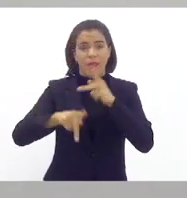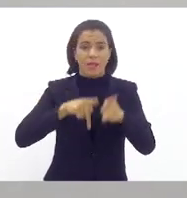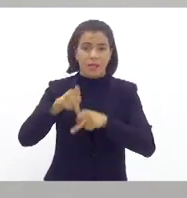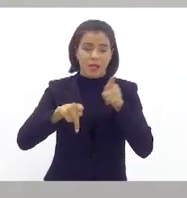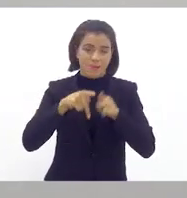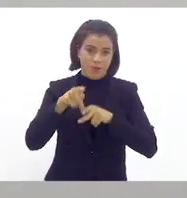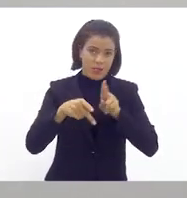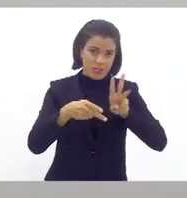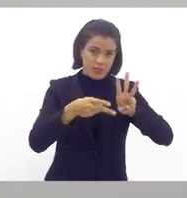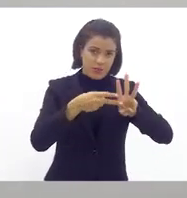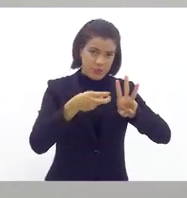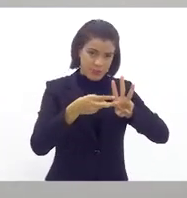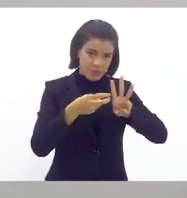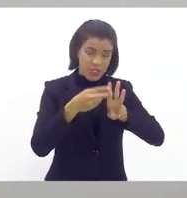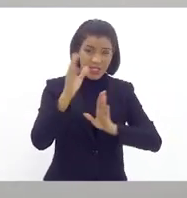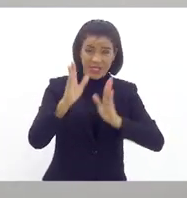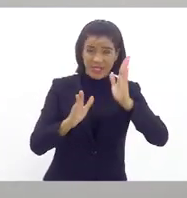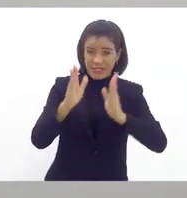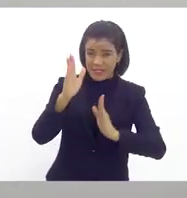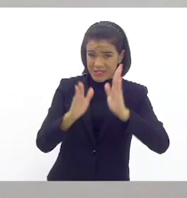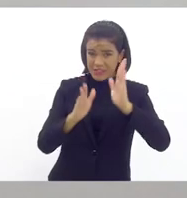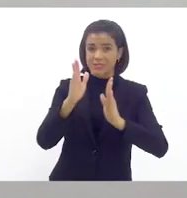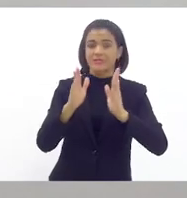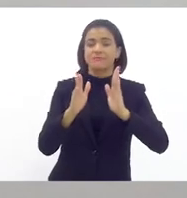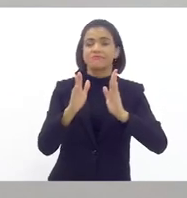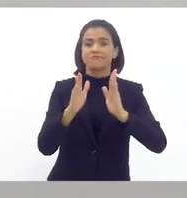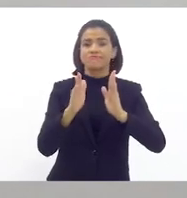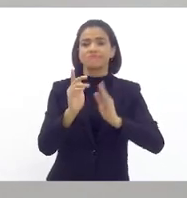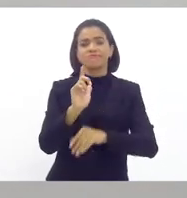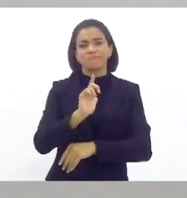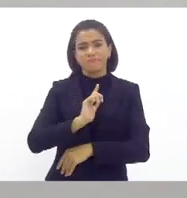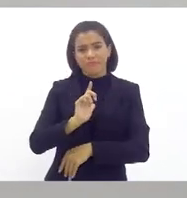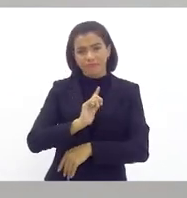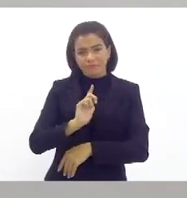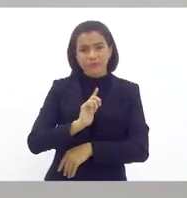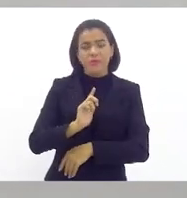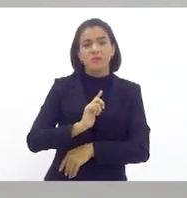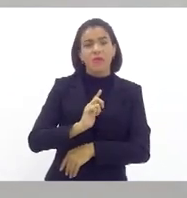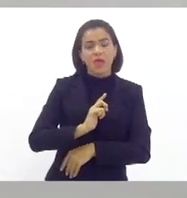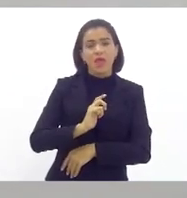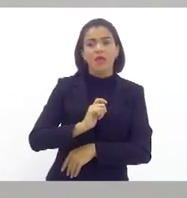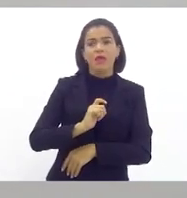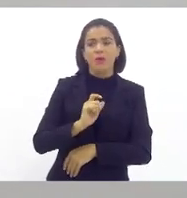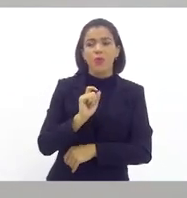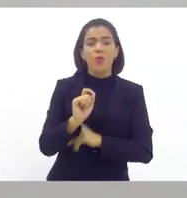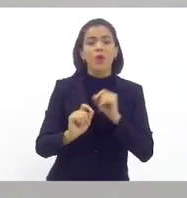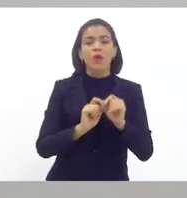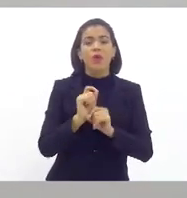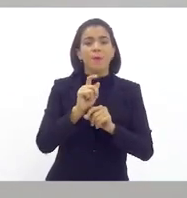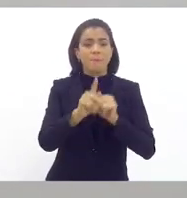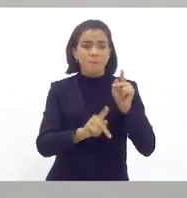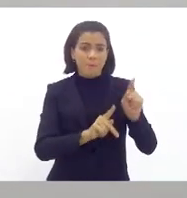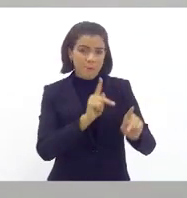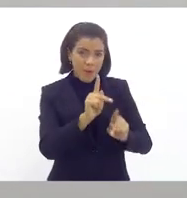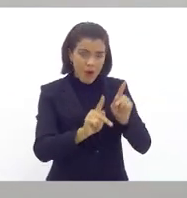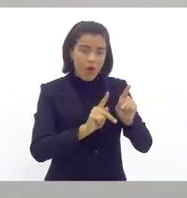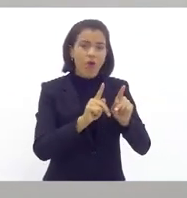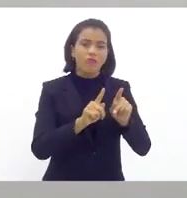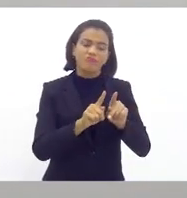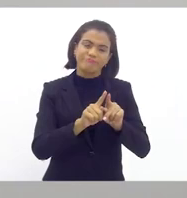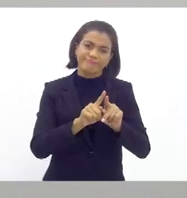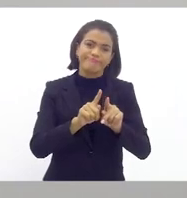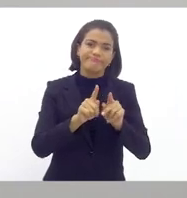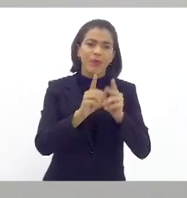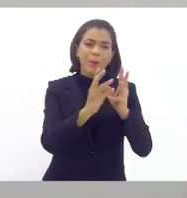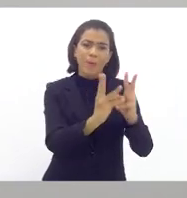Nós temos, nesse período, um desmonte de povos que são constituintes da realidade